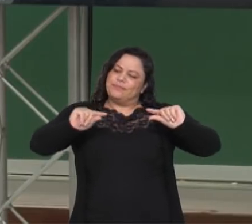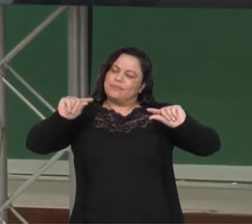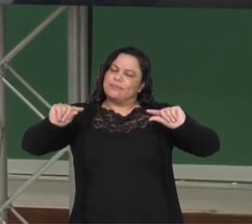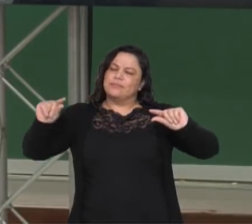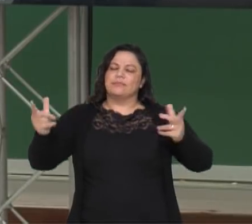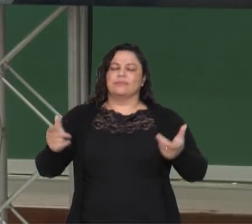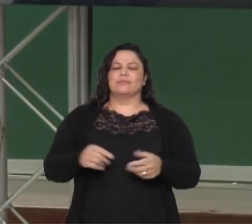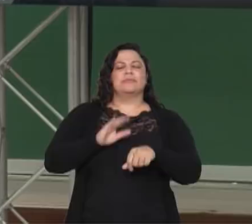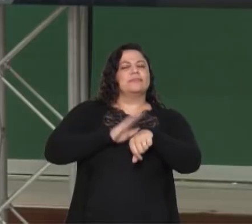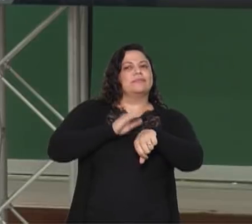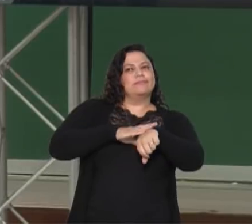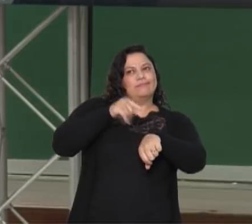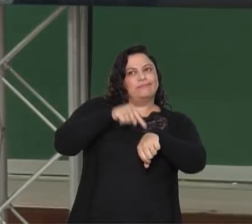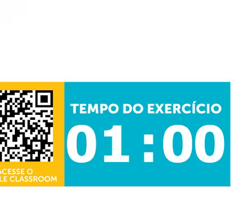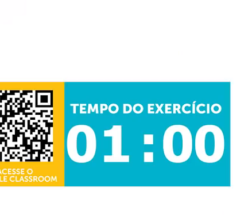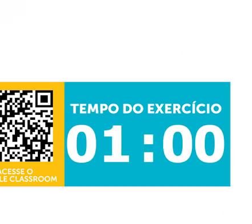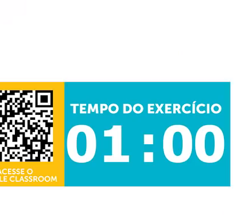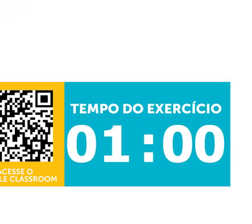para vocês.